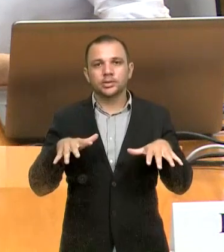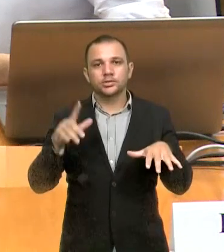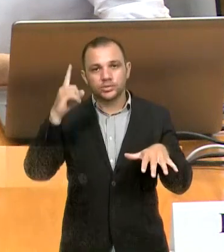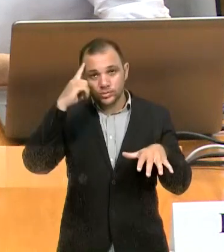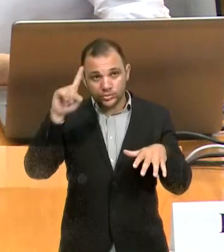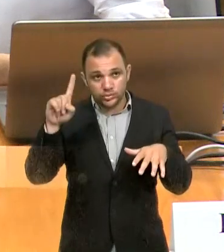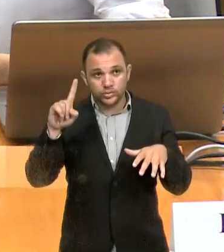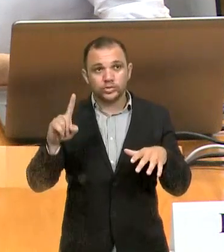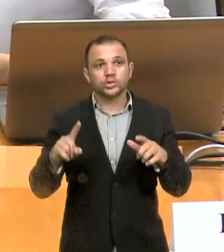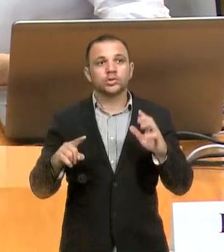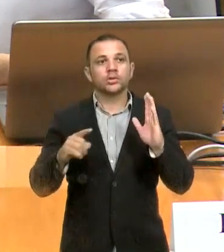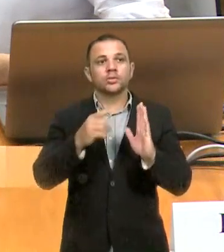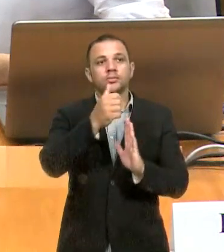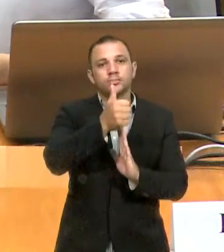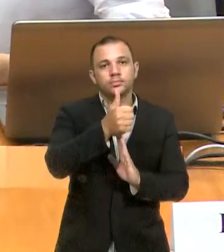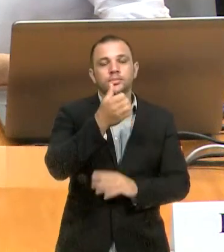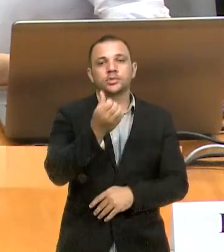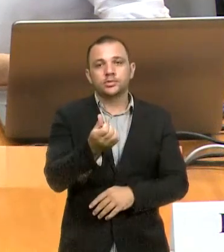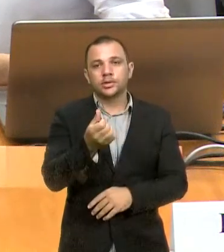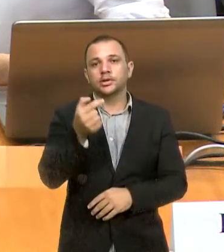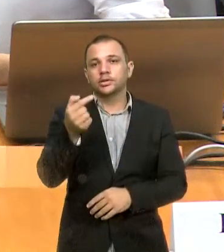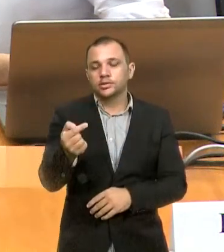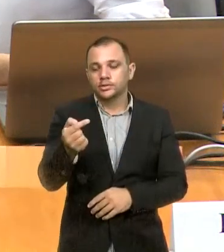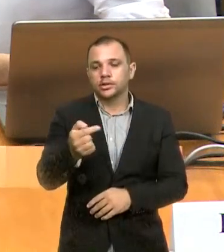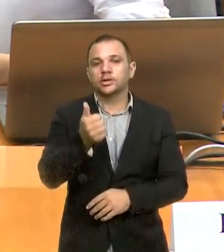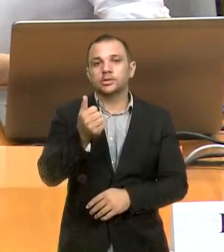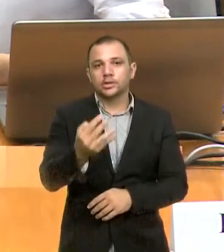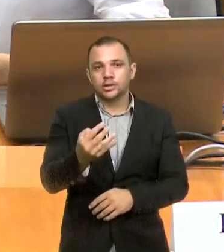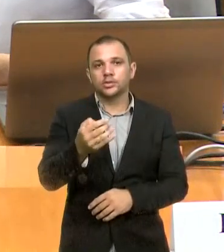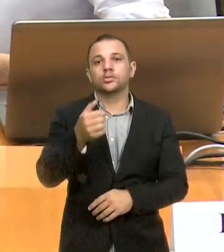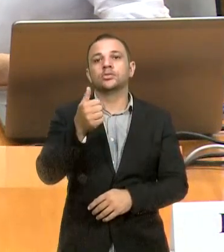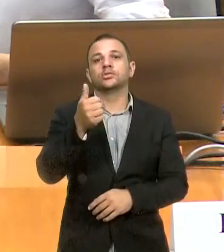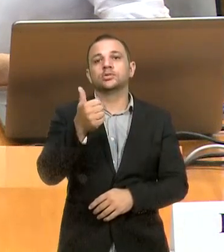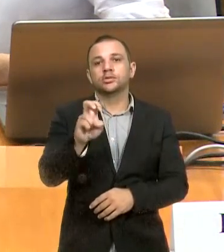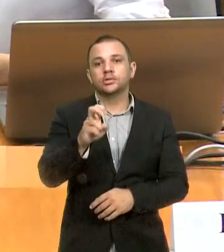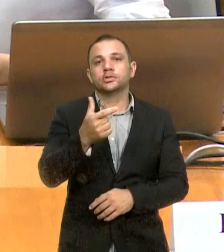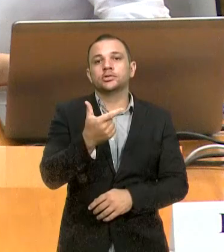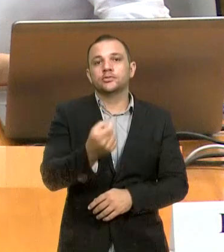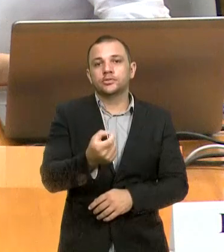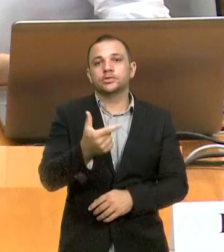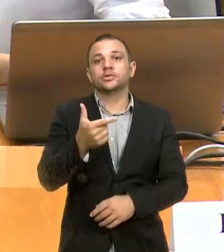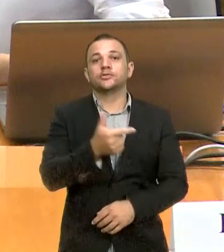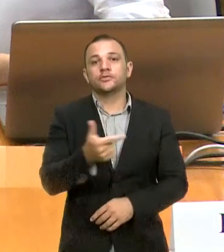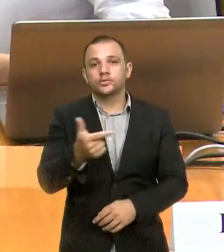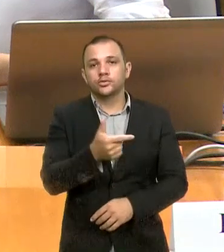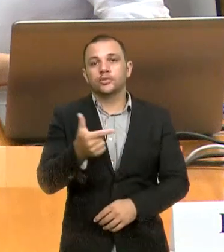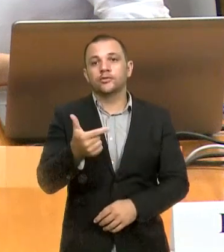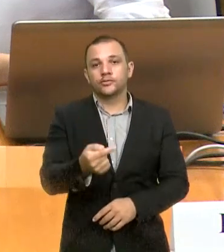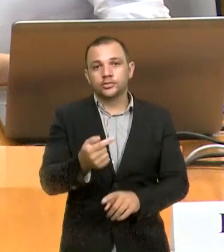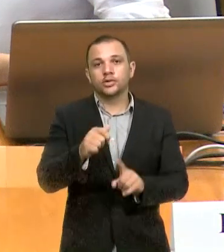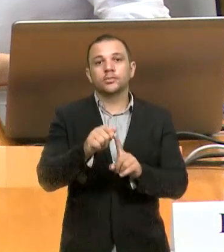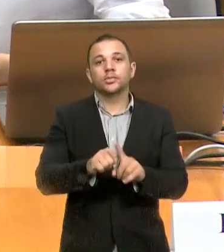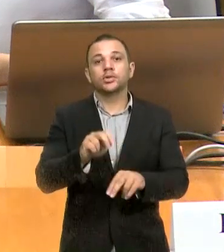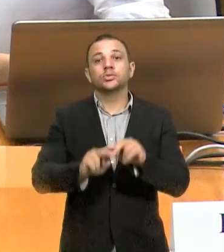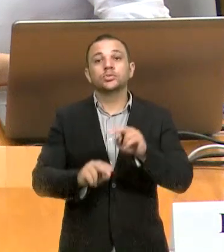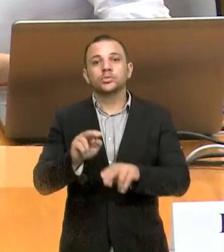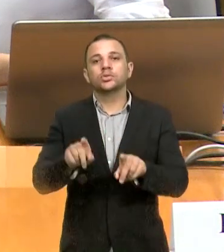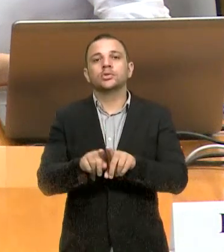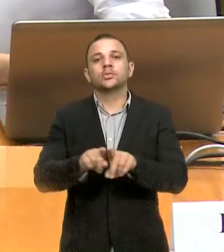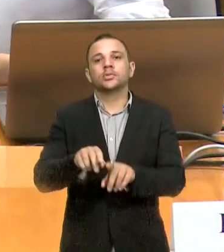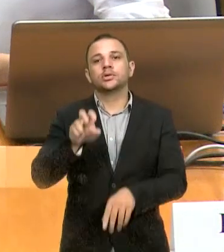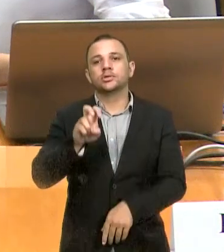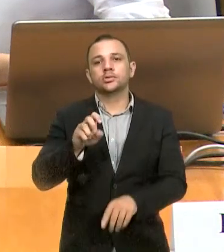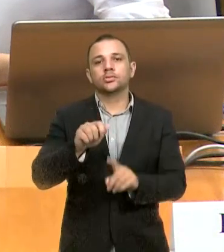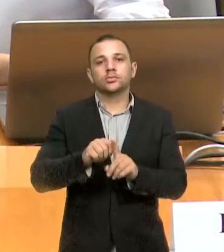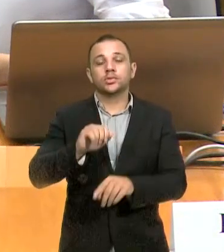dia 1º, 6, 7, 14, 15, 20, 22 e 27 de junho e 5 de julho do